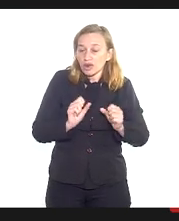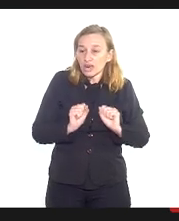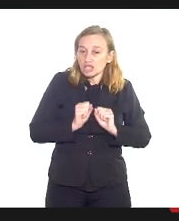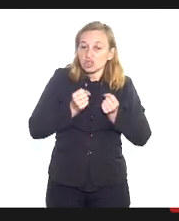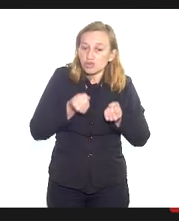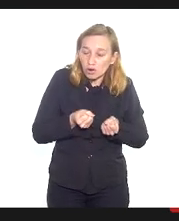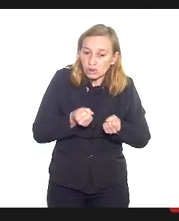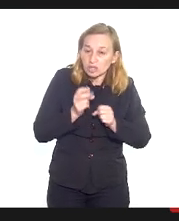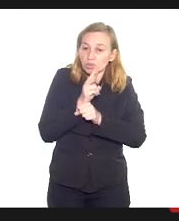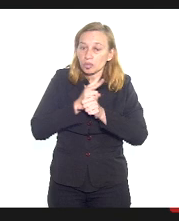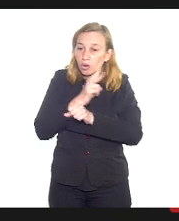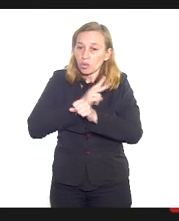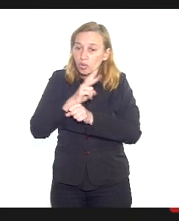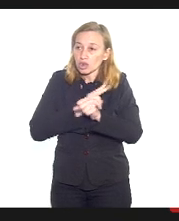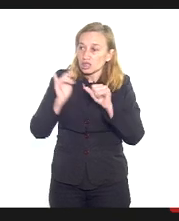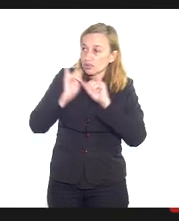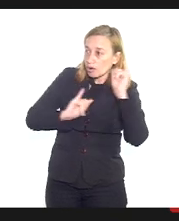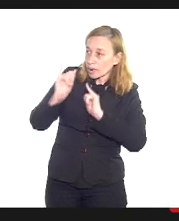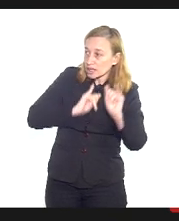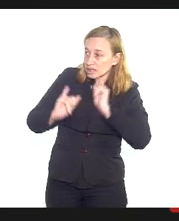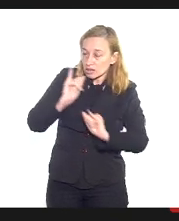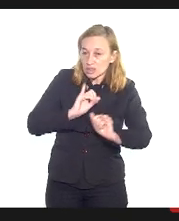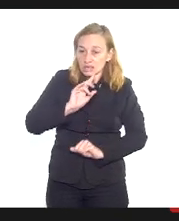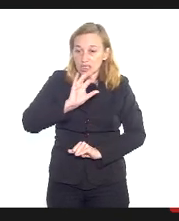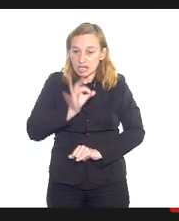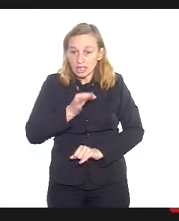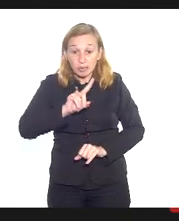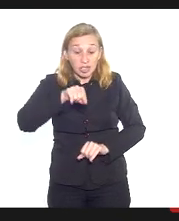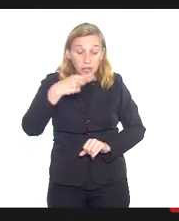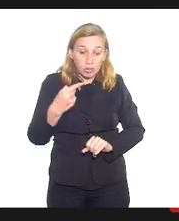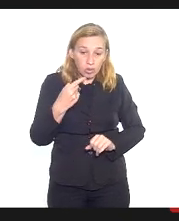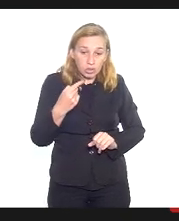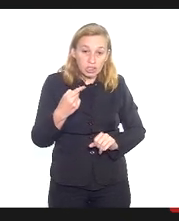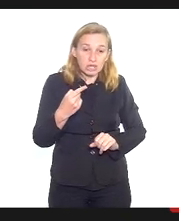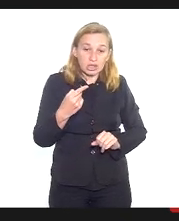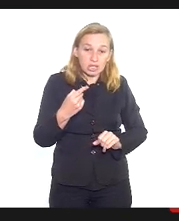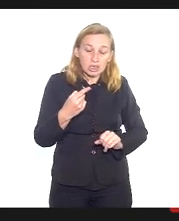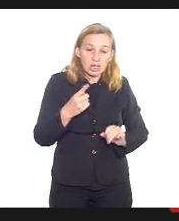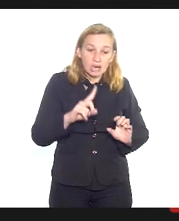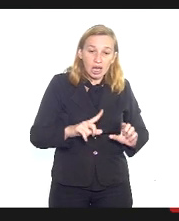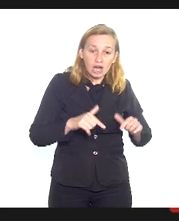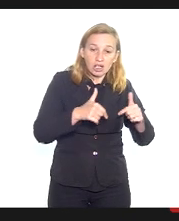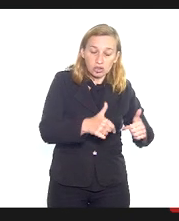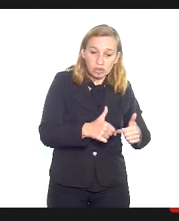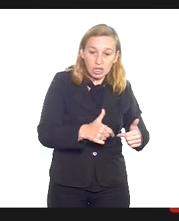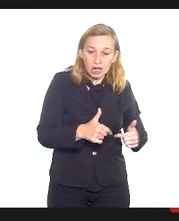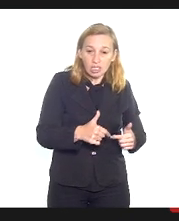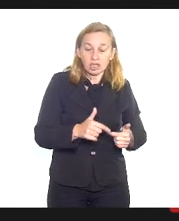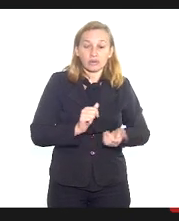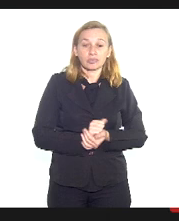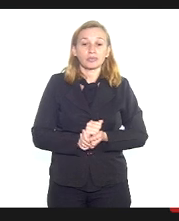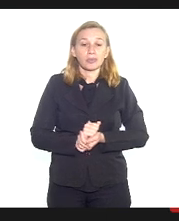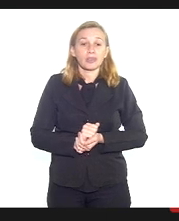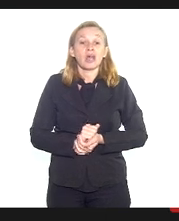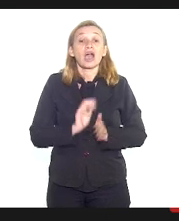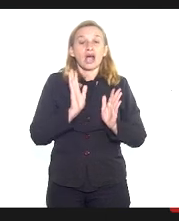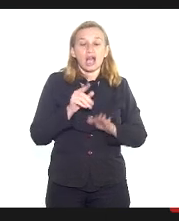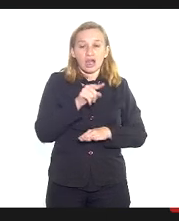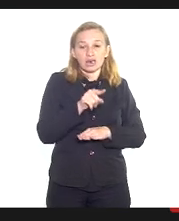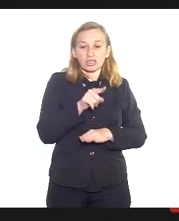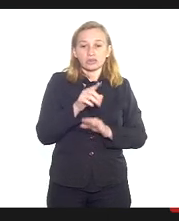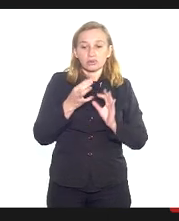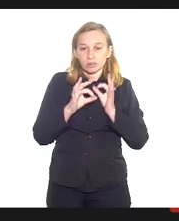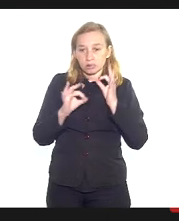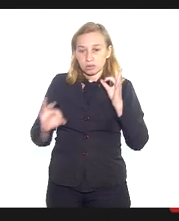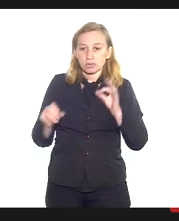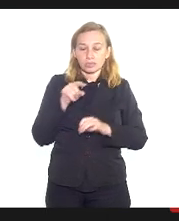assim, as informações também que são de para serem protegidas, né, por cada um dos setores. Aqui, deputados, eu estou